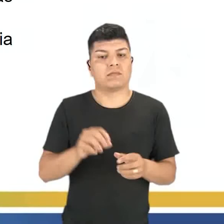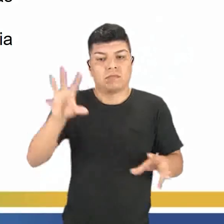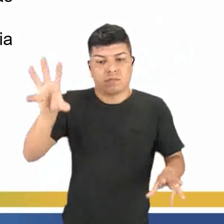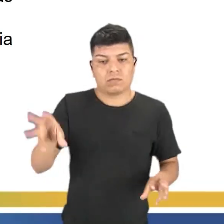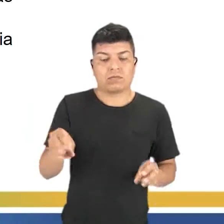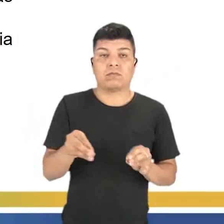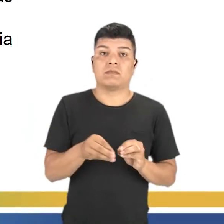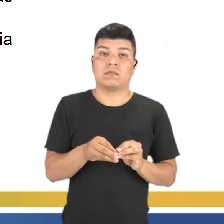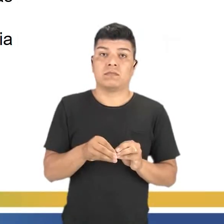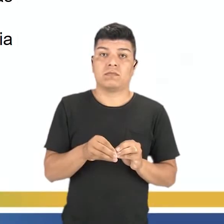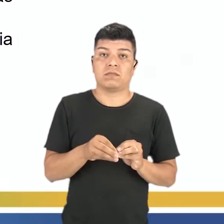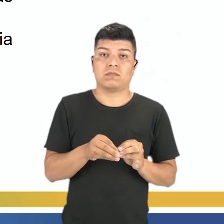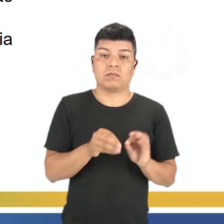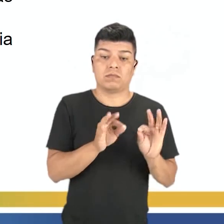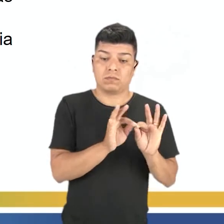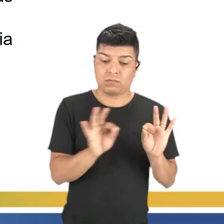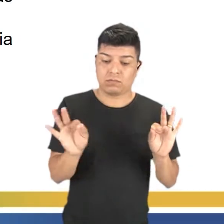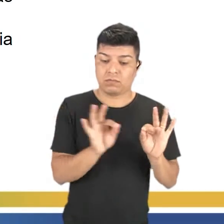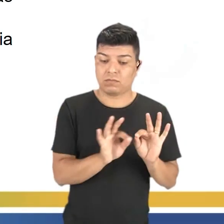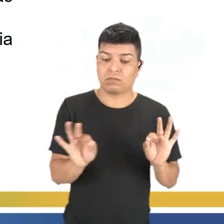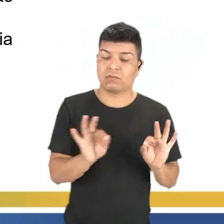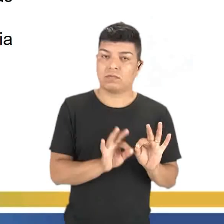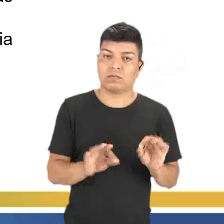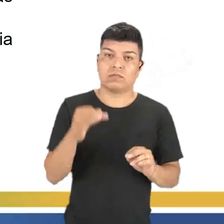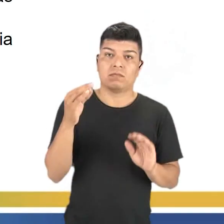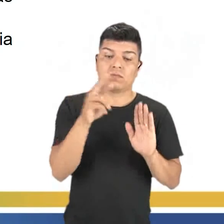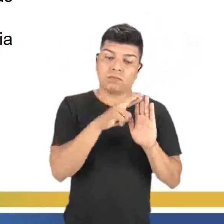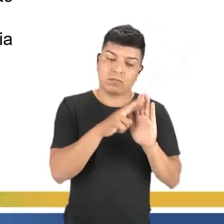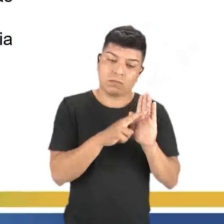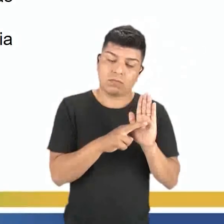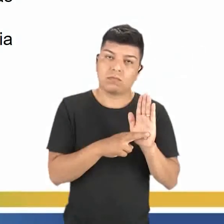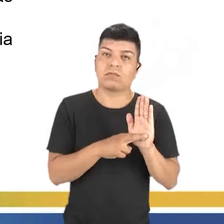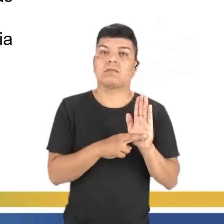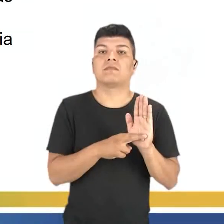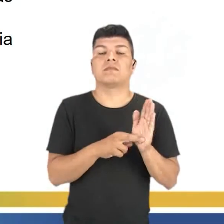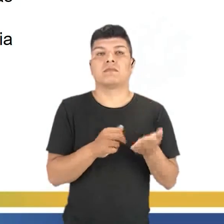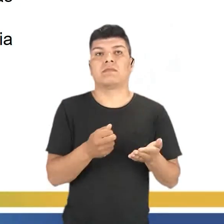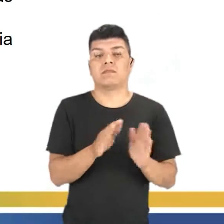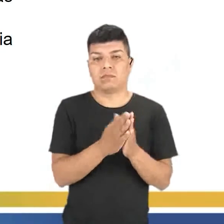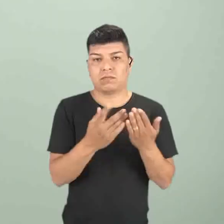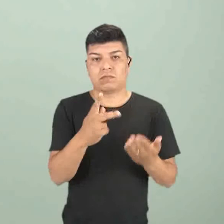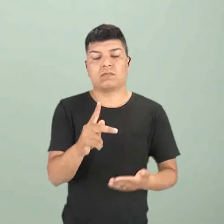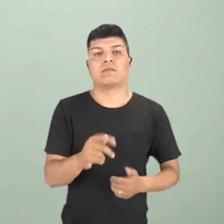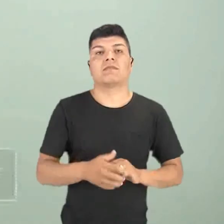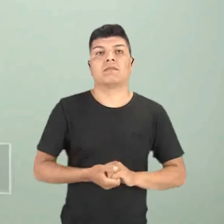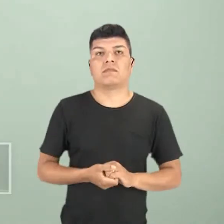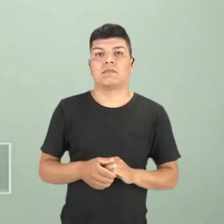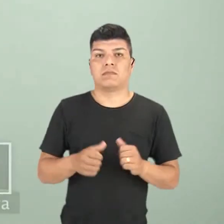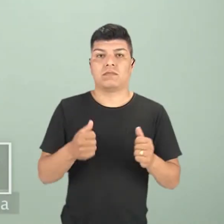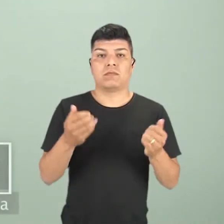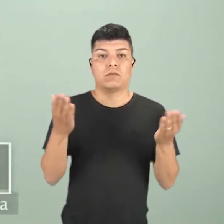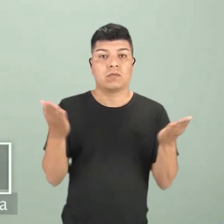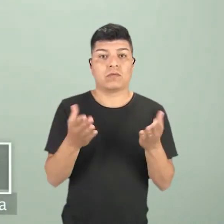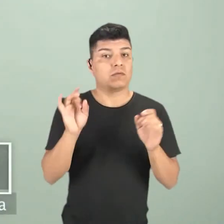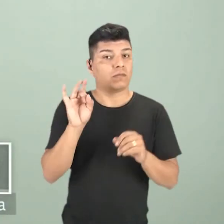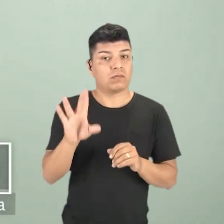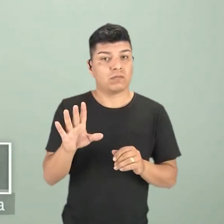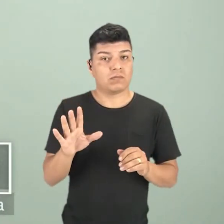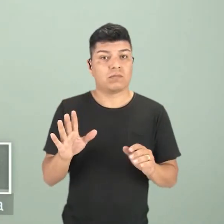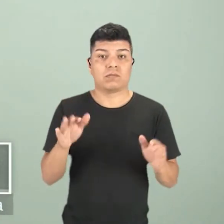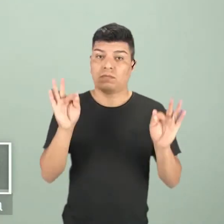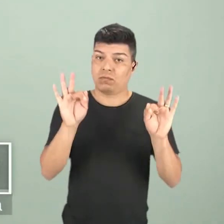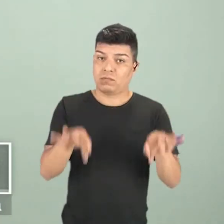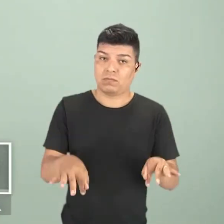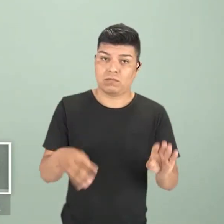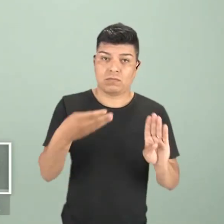e faça um resumo em tópicos, que é muito interessante para você ter no seu portfólio, no seu caderno, tá